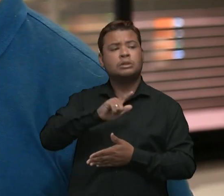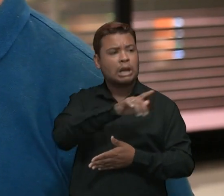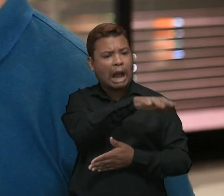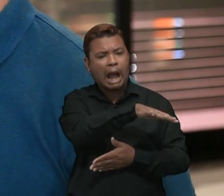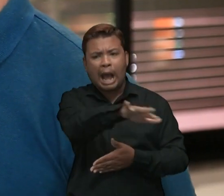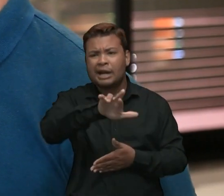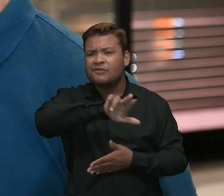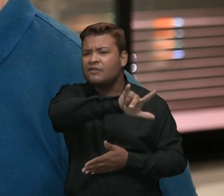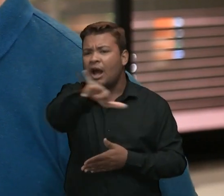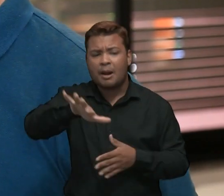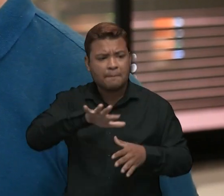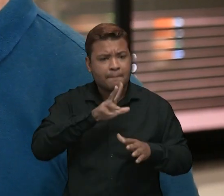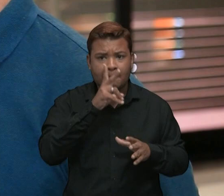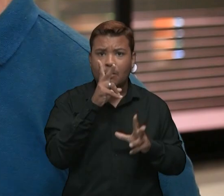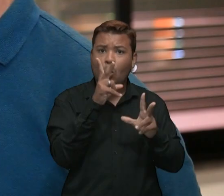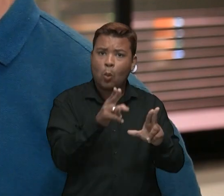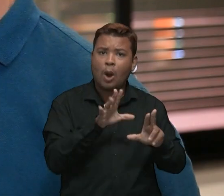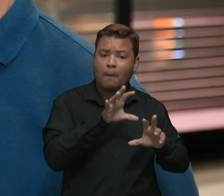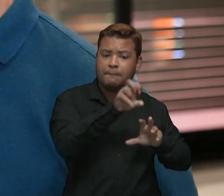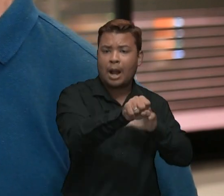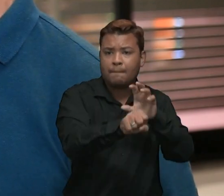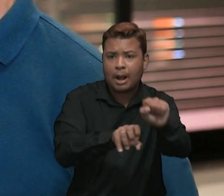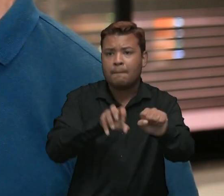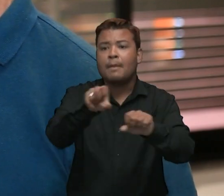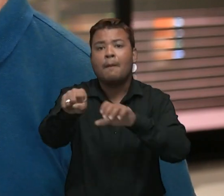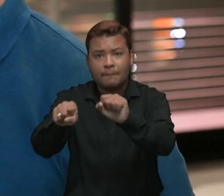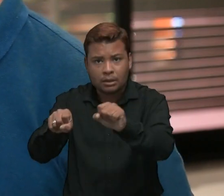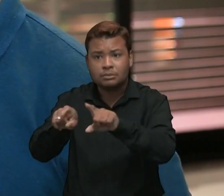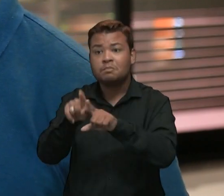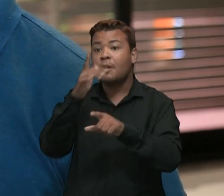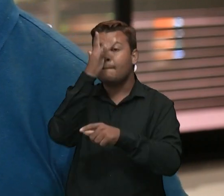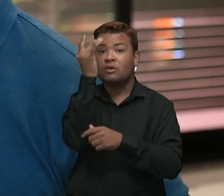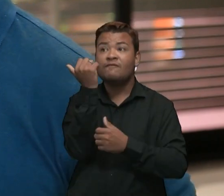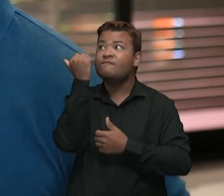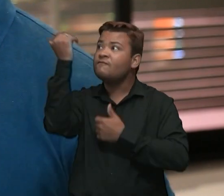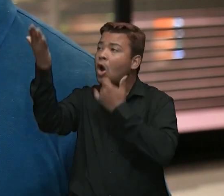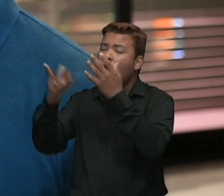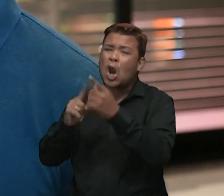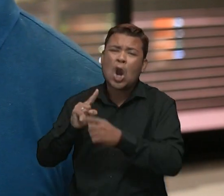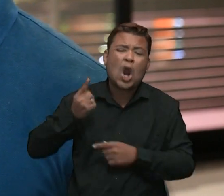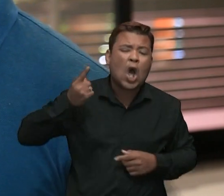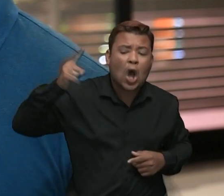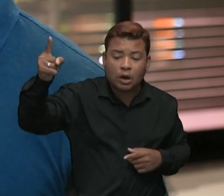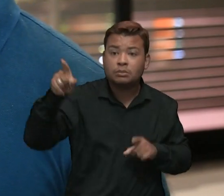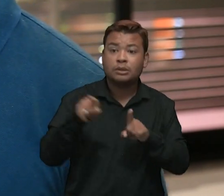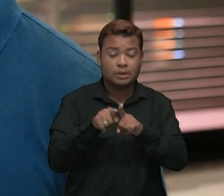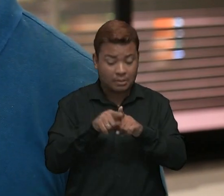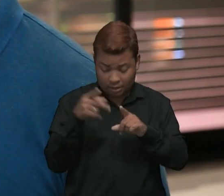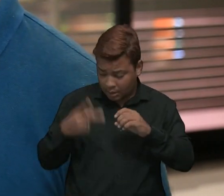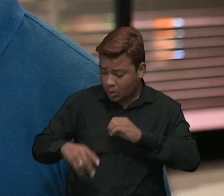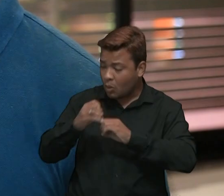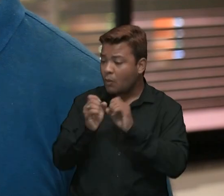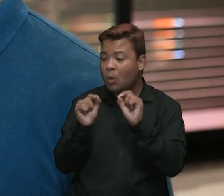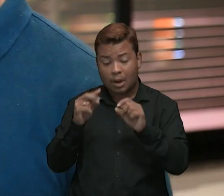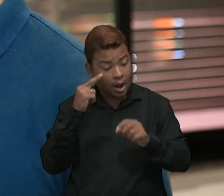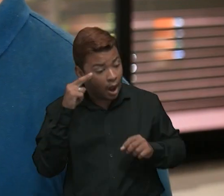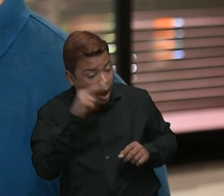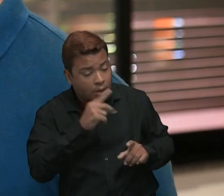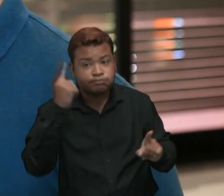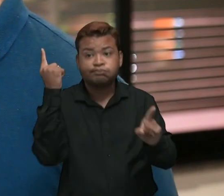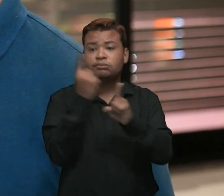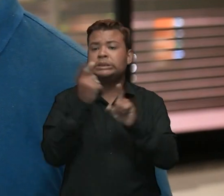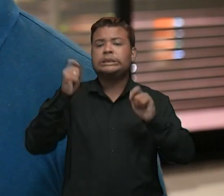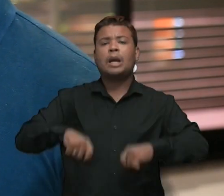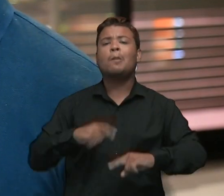espaços, outros países, pessoas que estão longe e que não têm acesso, talvez, à universidade. Toda a nossa produção está disponível no